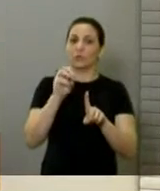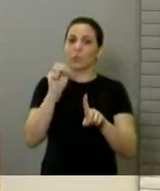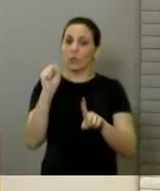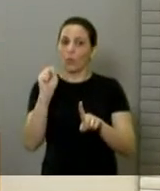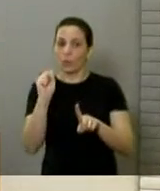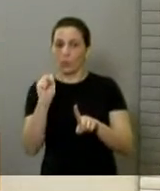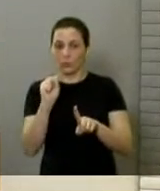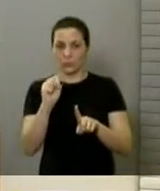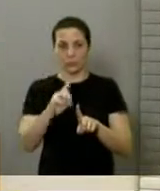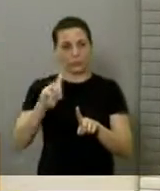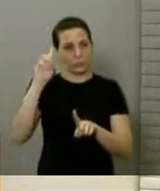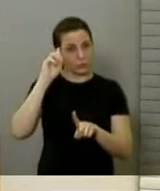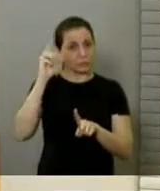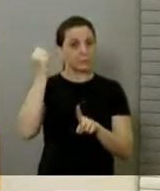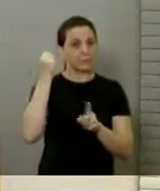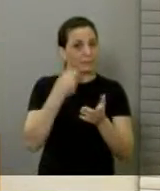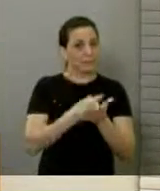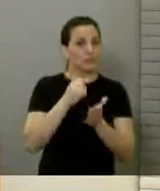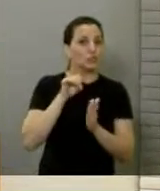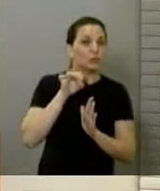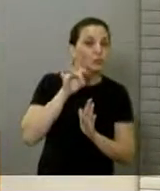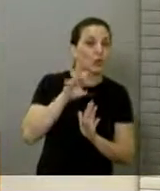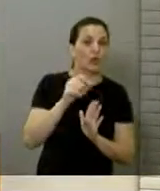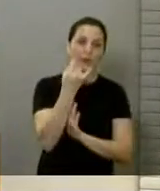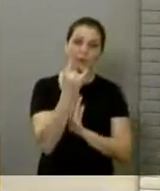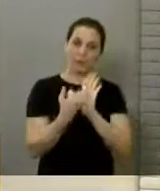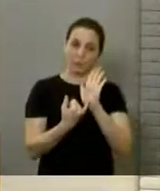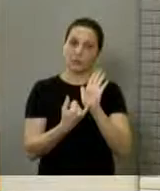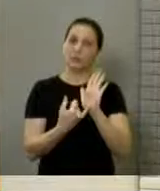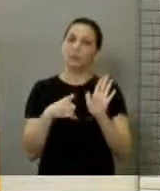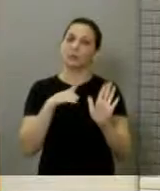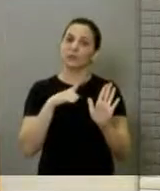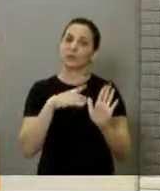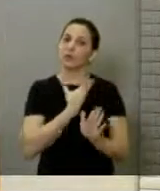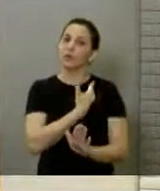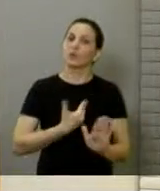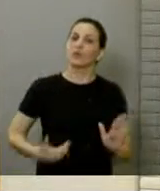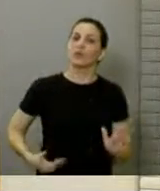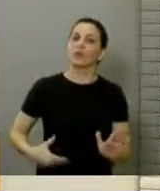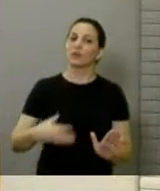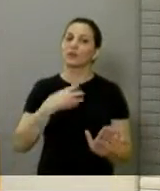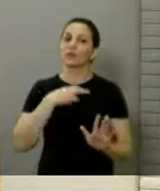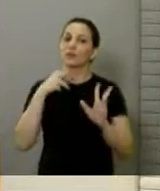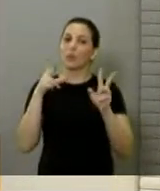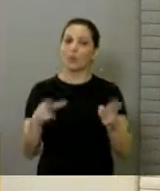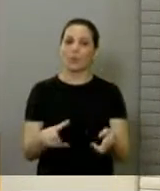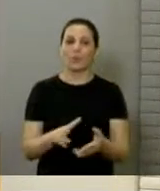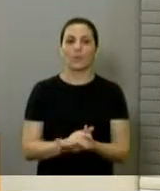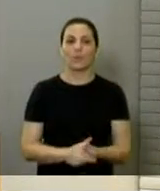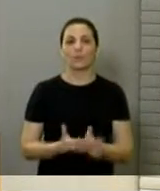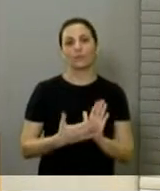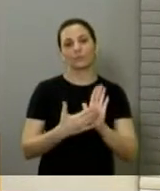5 meses e 8 dias para pagar impostos. Para ter esse governo que está aí.